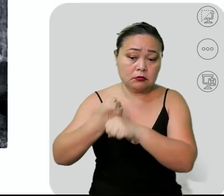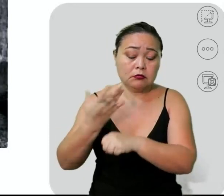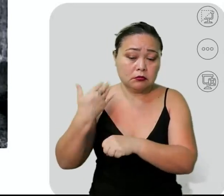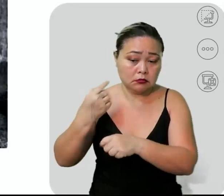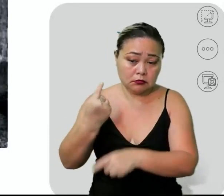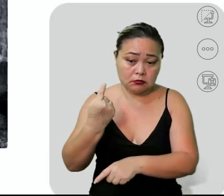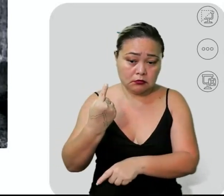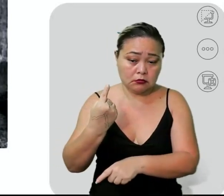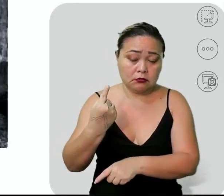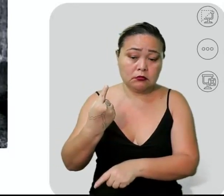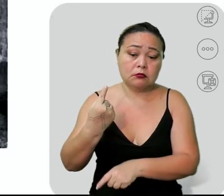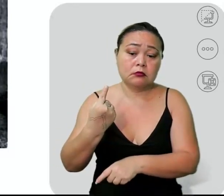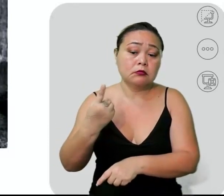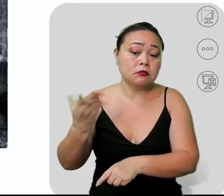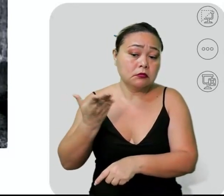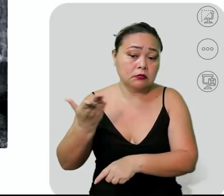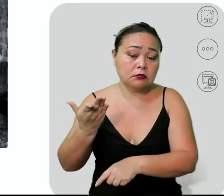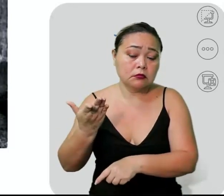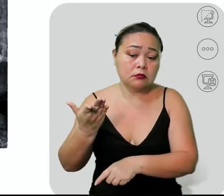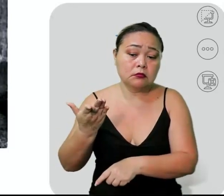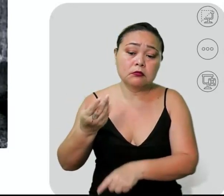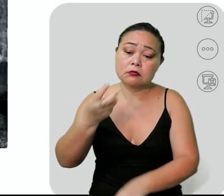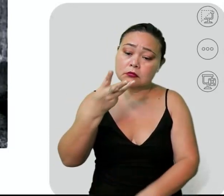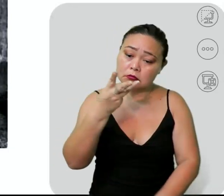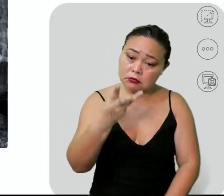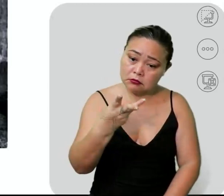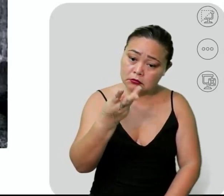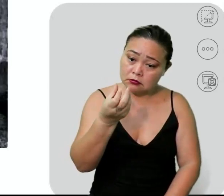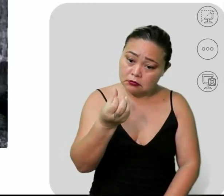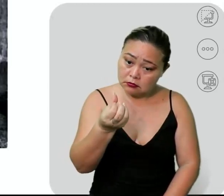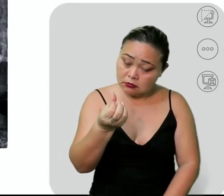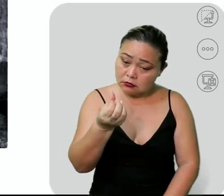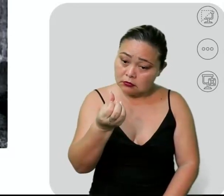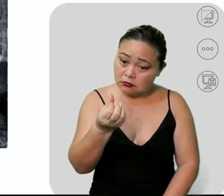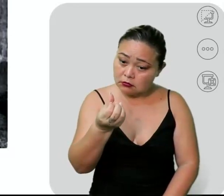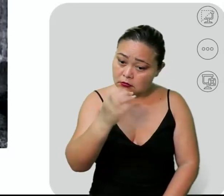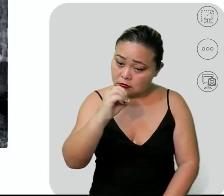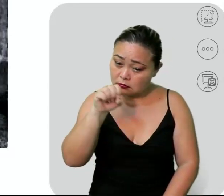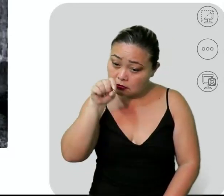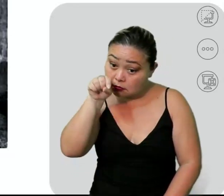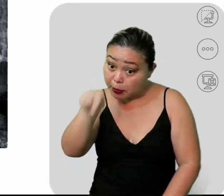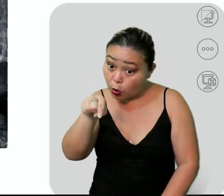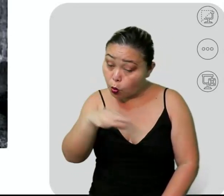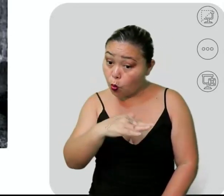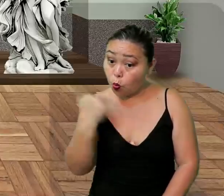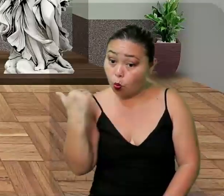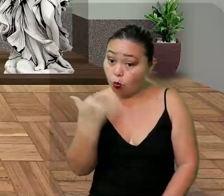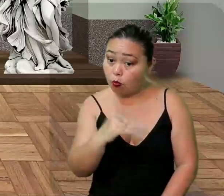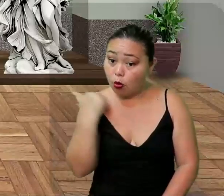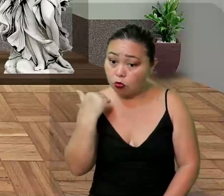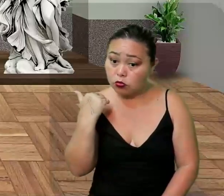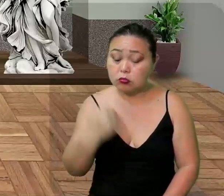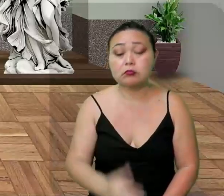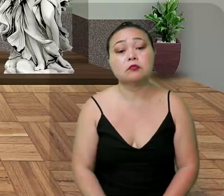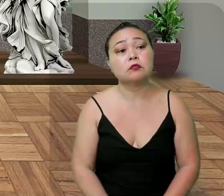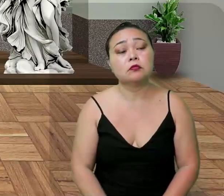1, hoje nós estamos quase com 360 mil mortos, né? Olha lá,